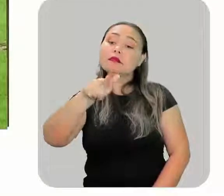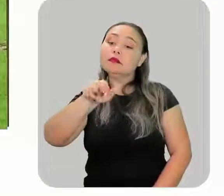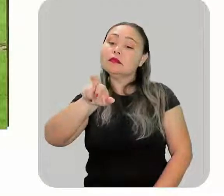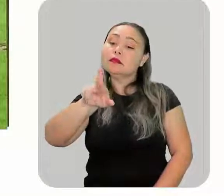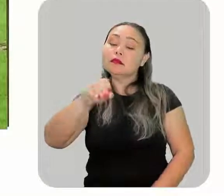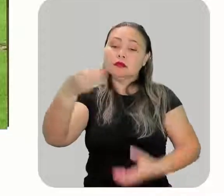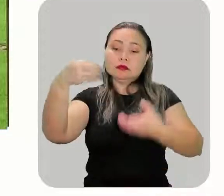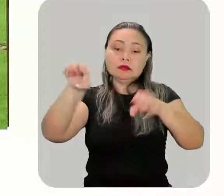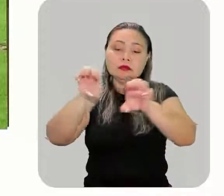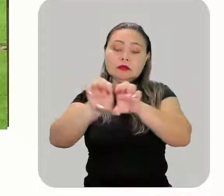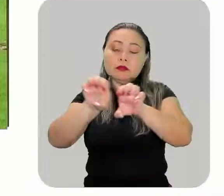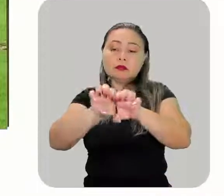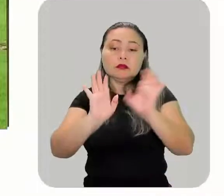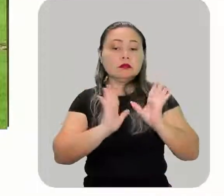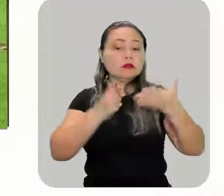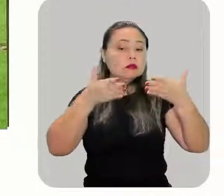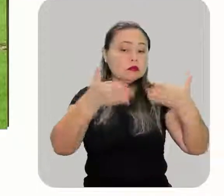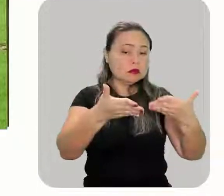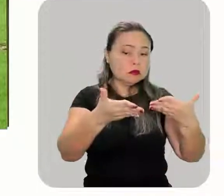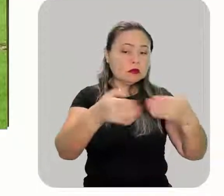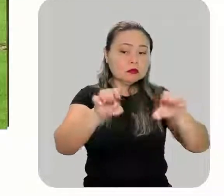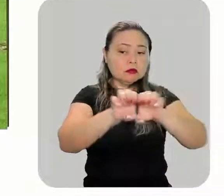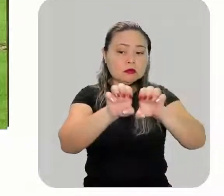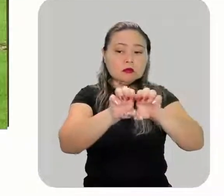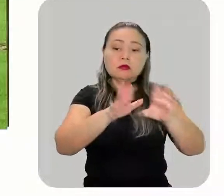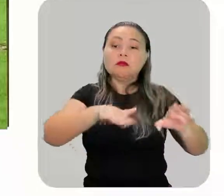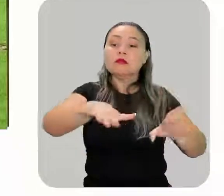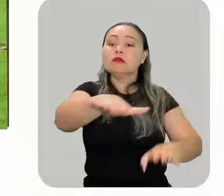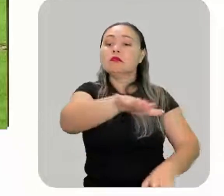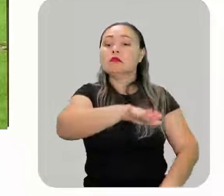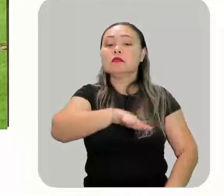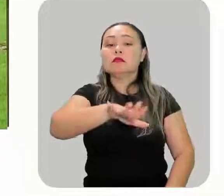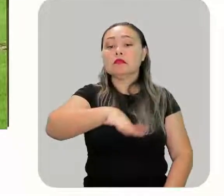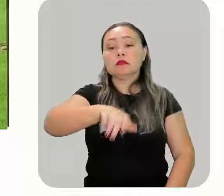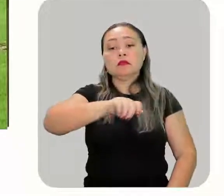grau são casos particulares de equações algébricas? Anota aí. Casos